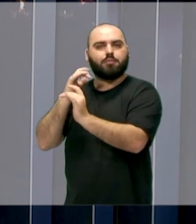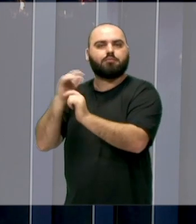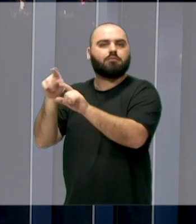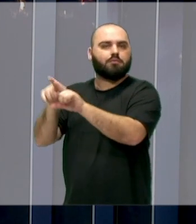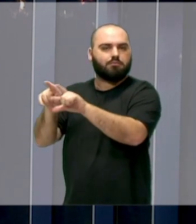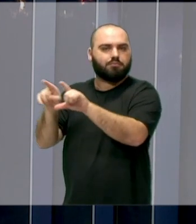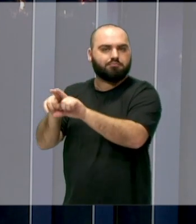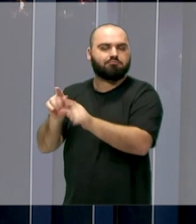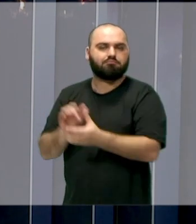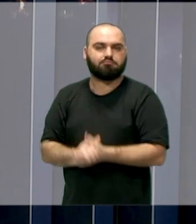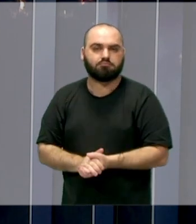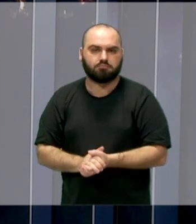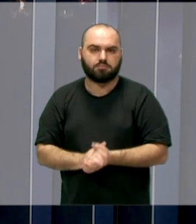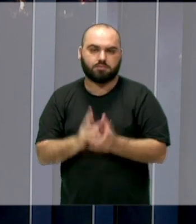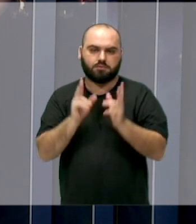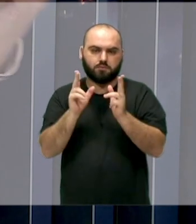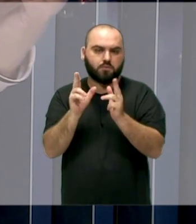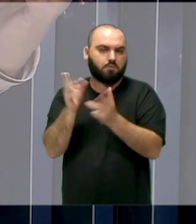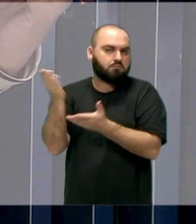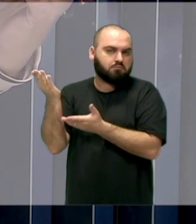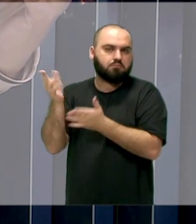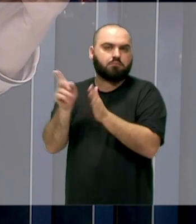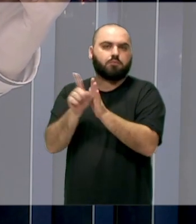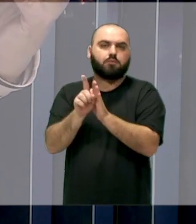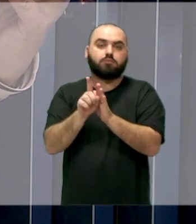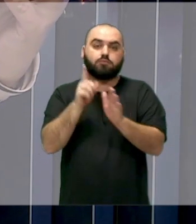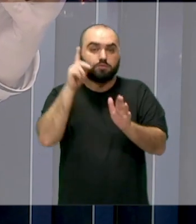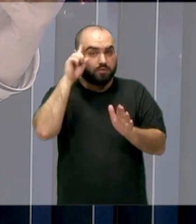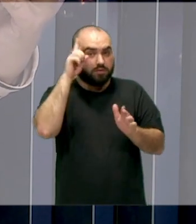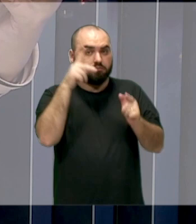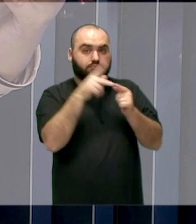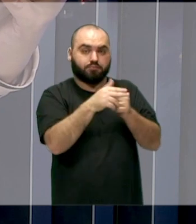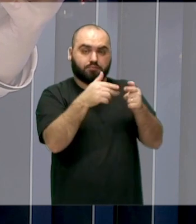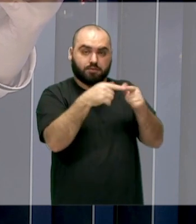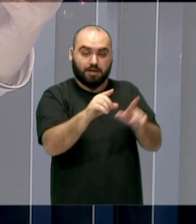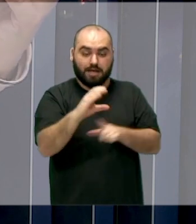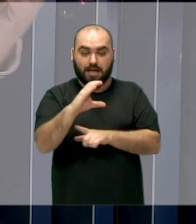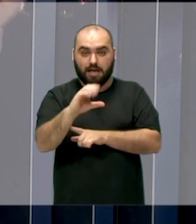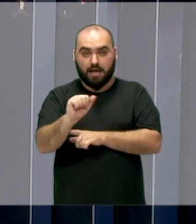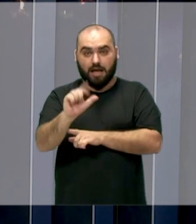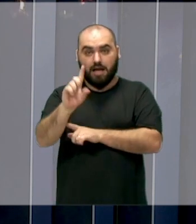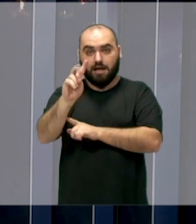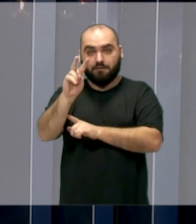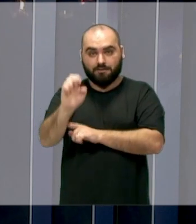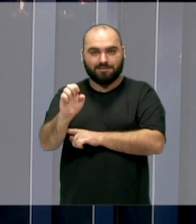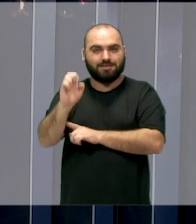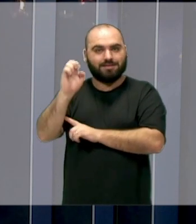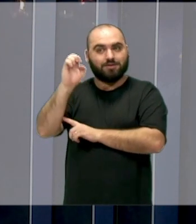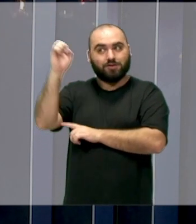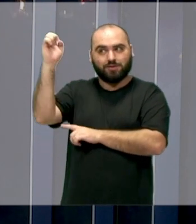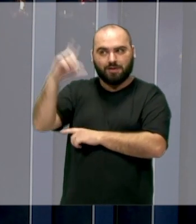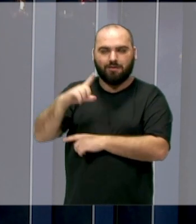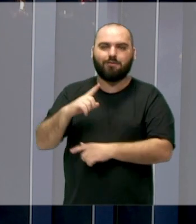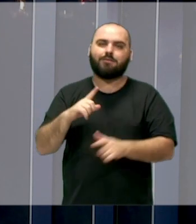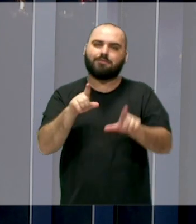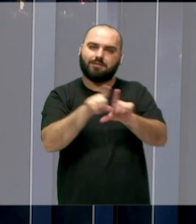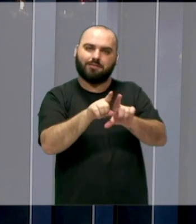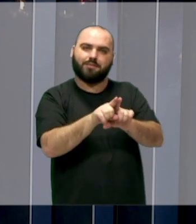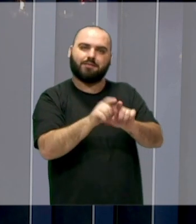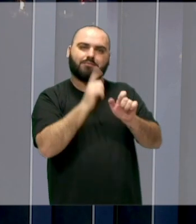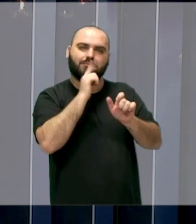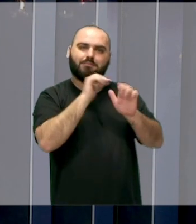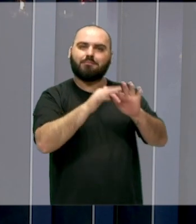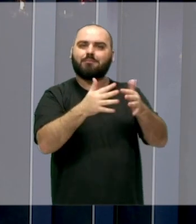a promoção do clave do sol, não, clave de sol e clave de mar, porque nós